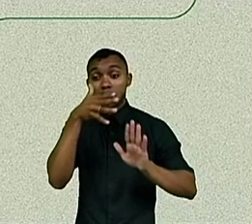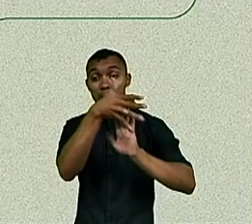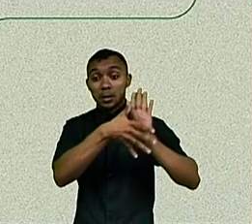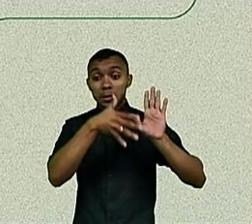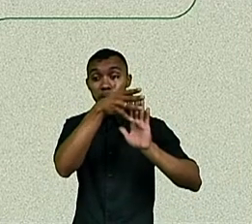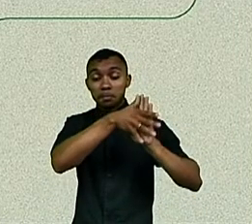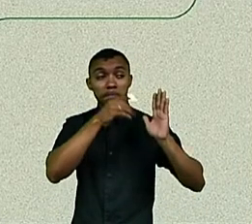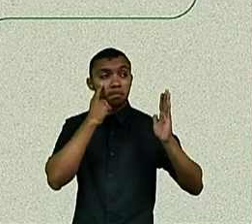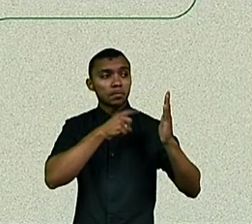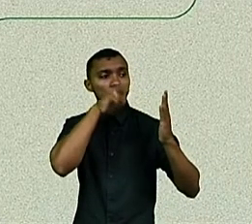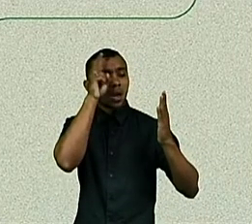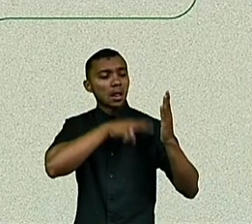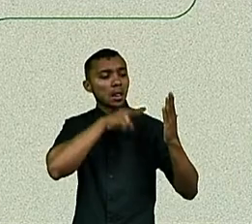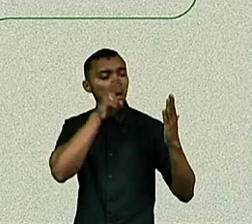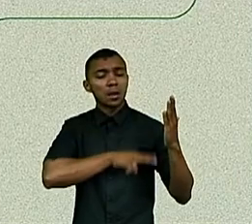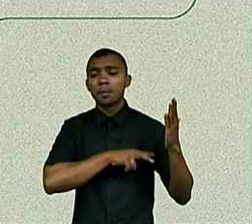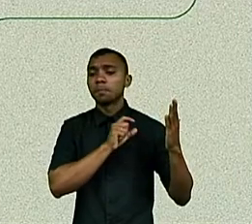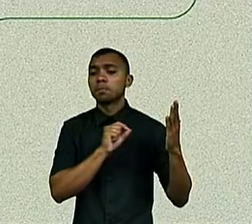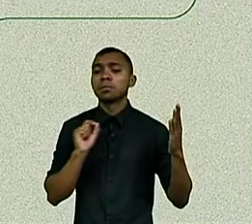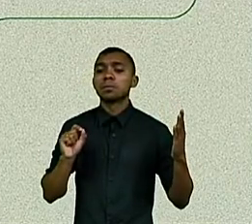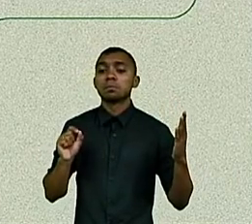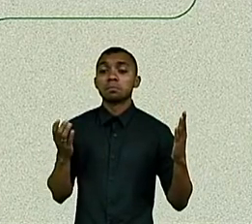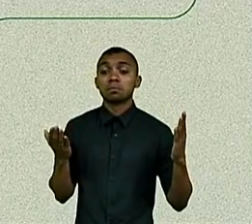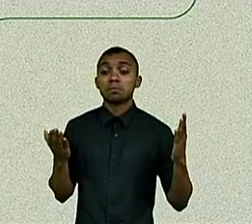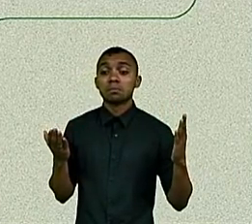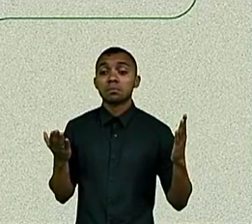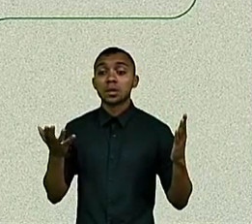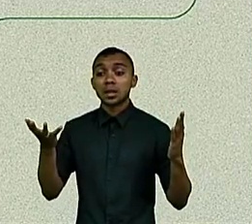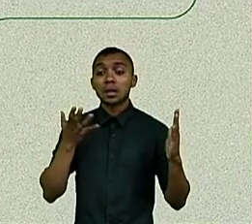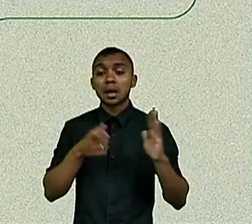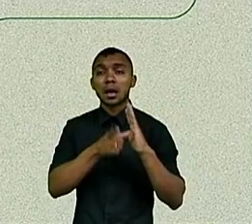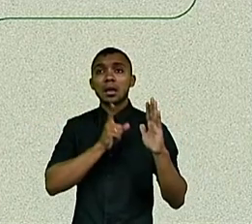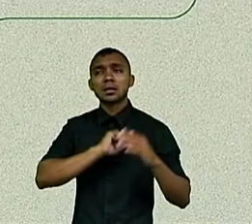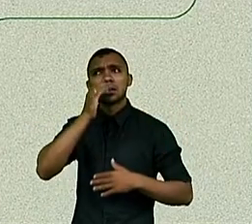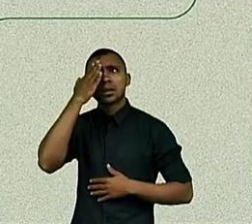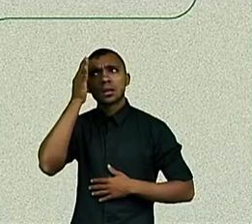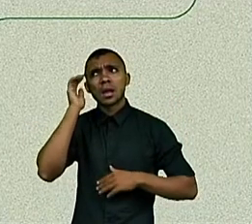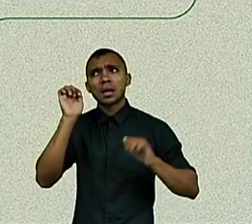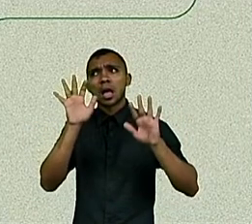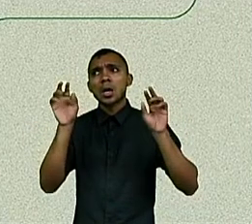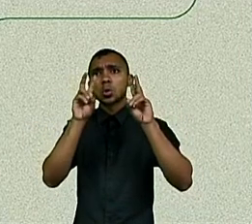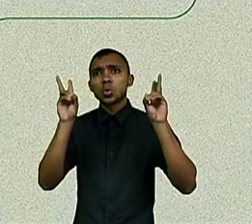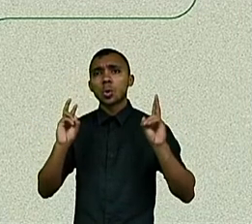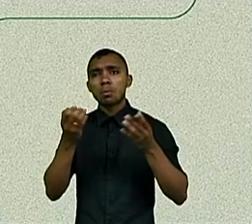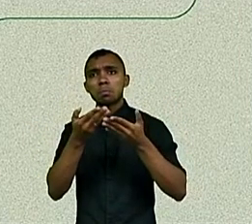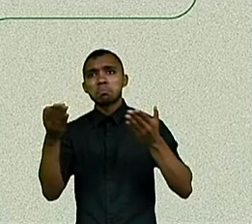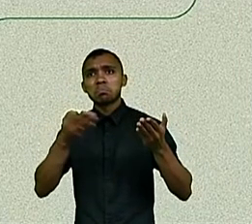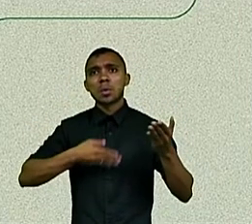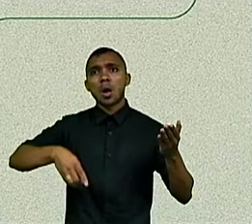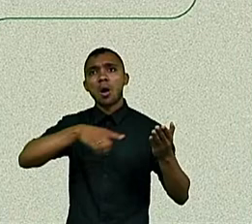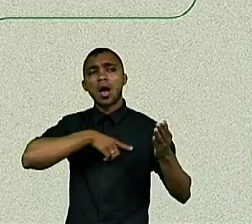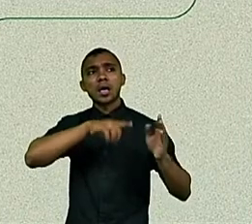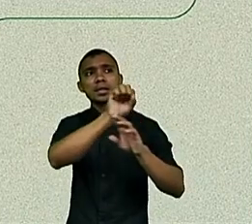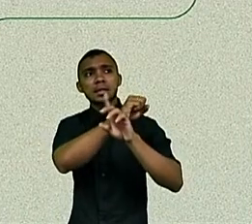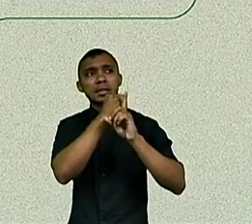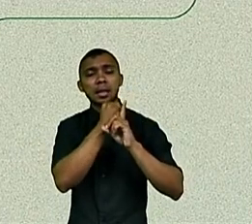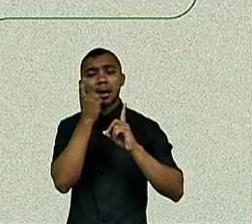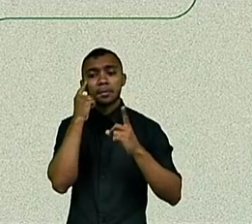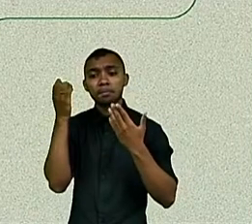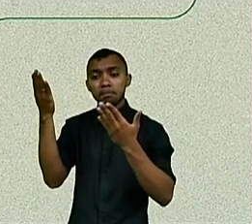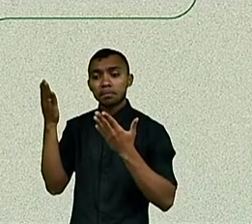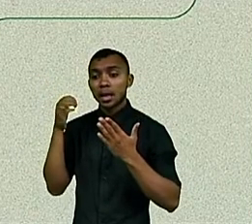estamos buscando entender quem nós somos Essa é a Carta